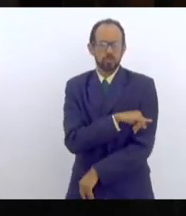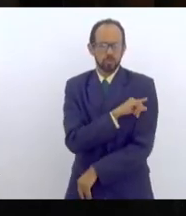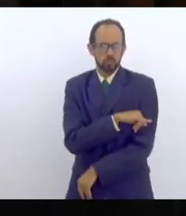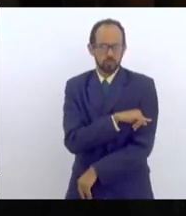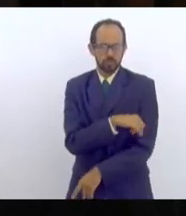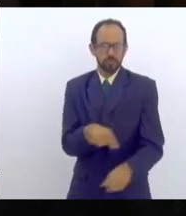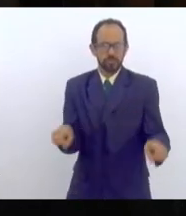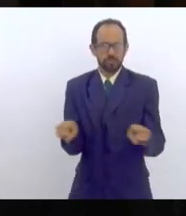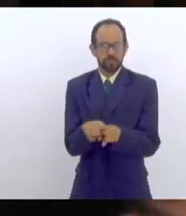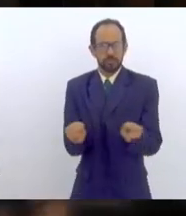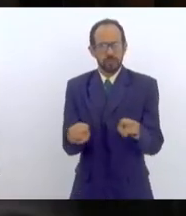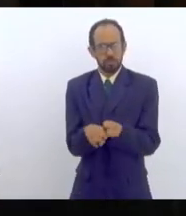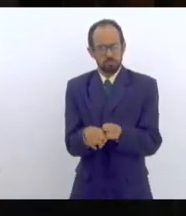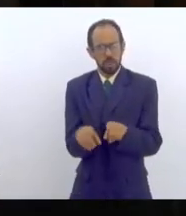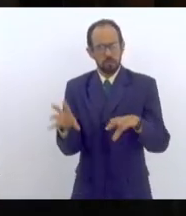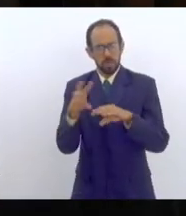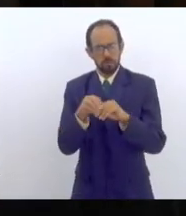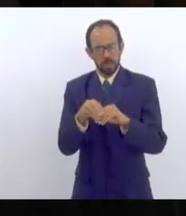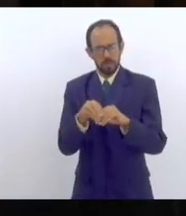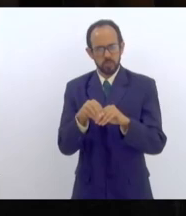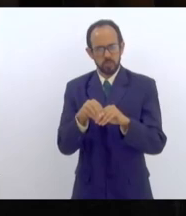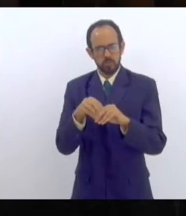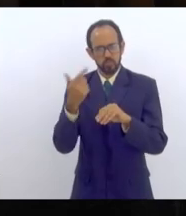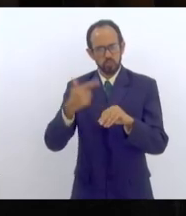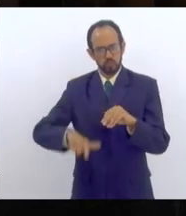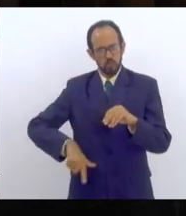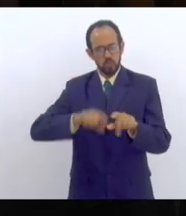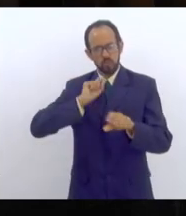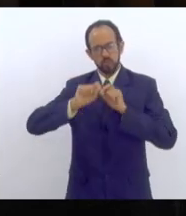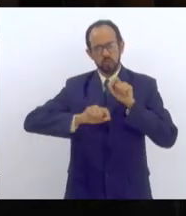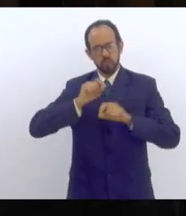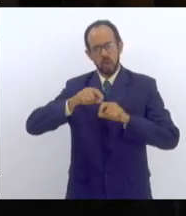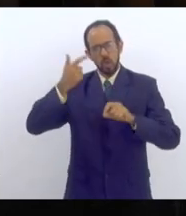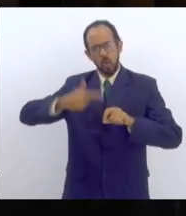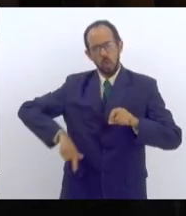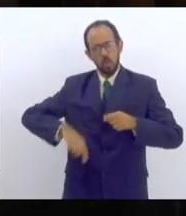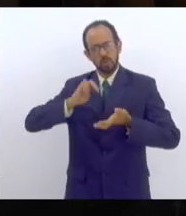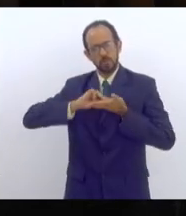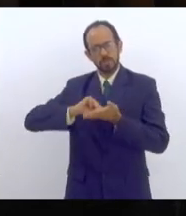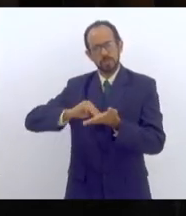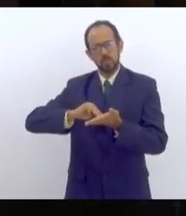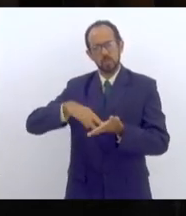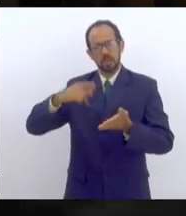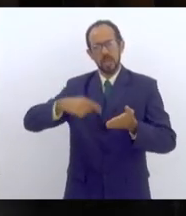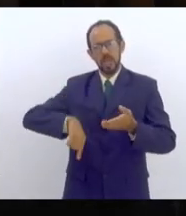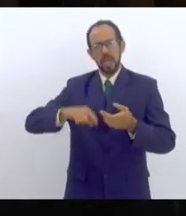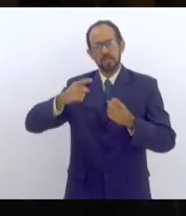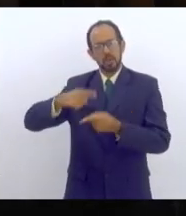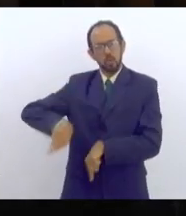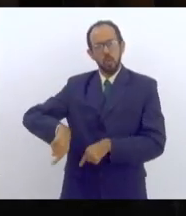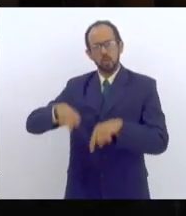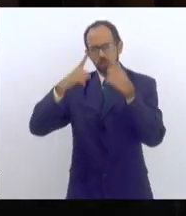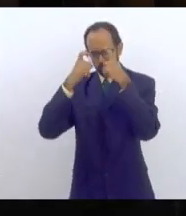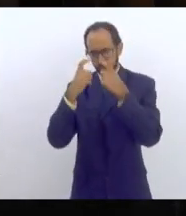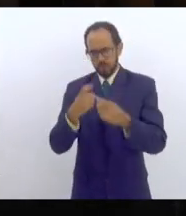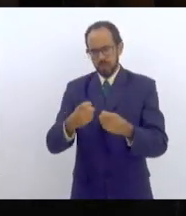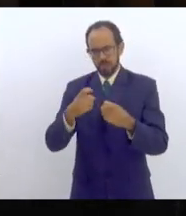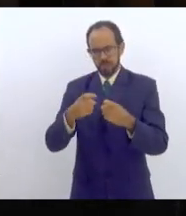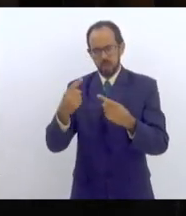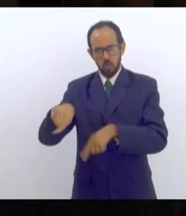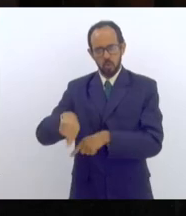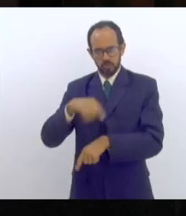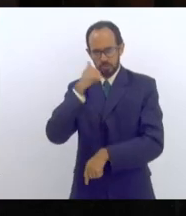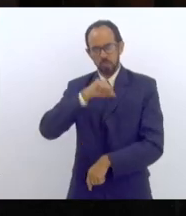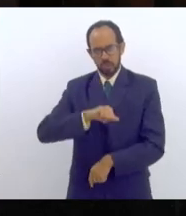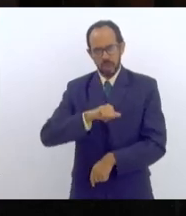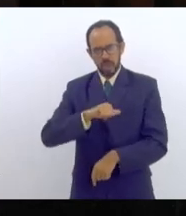Também reitero mais uma das nossas missões, o combate à violência contra a mulher. A bancada feminina,